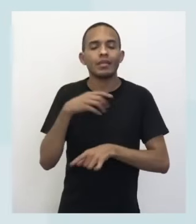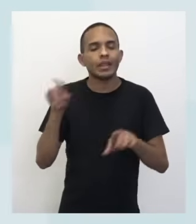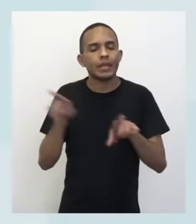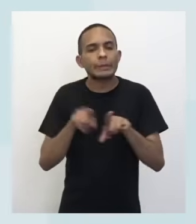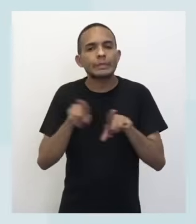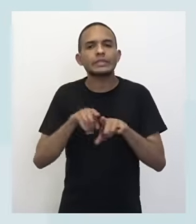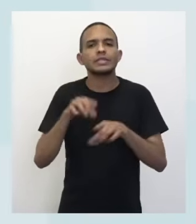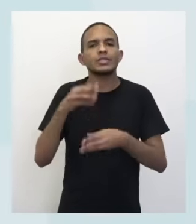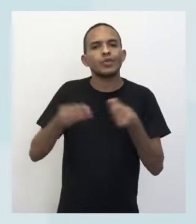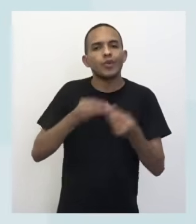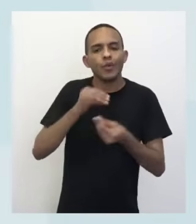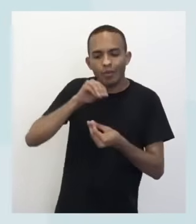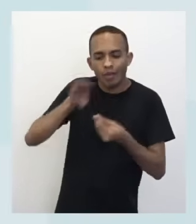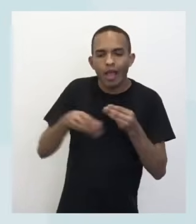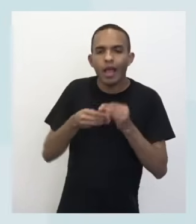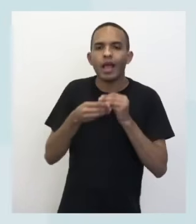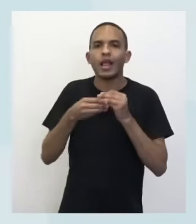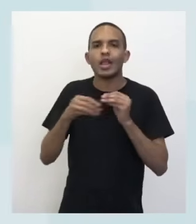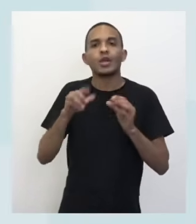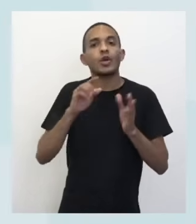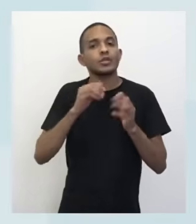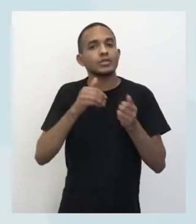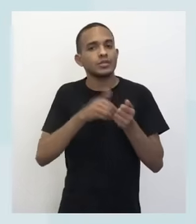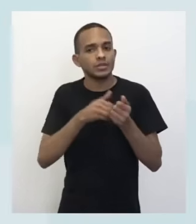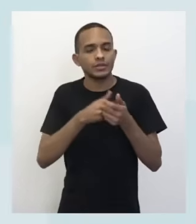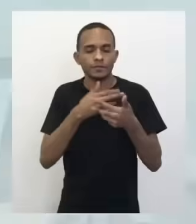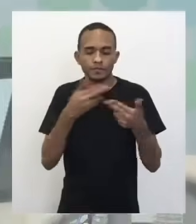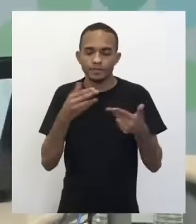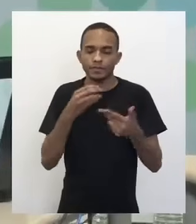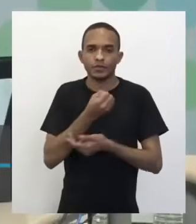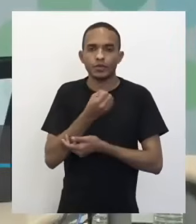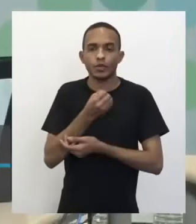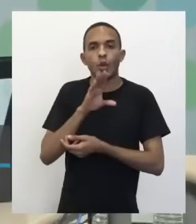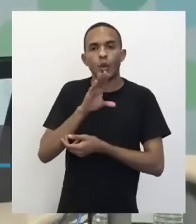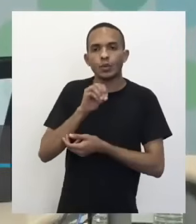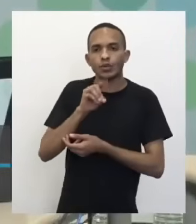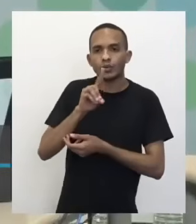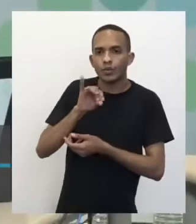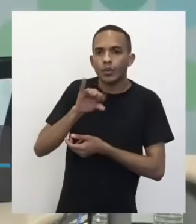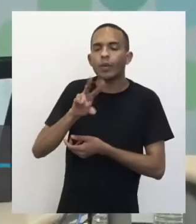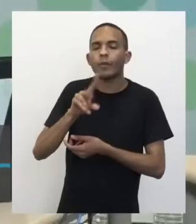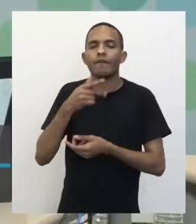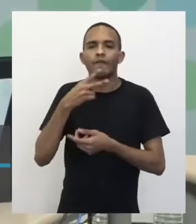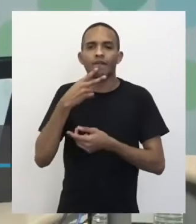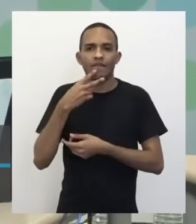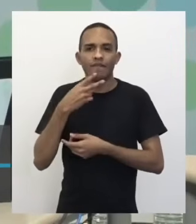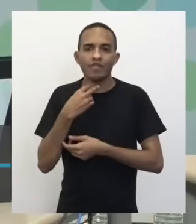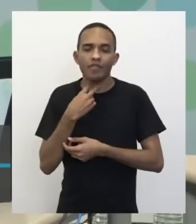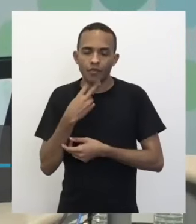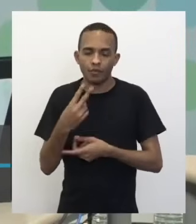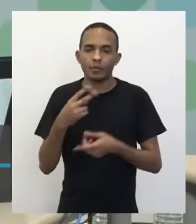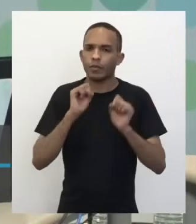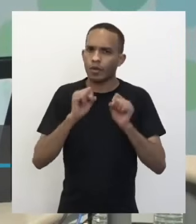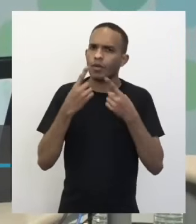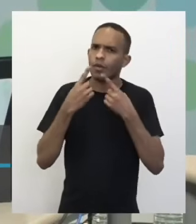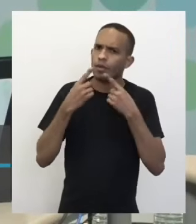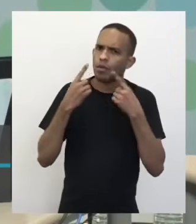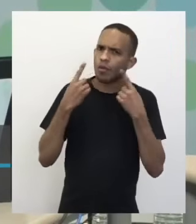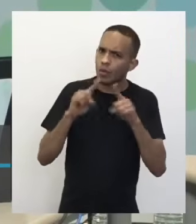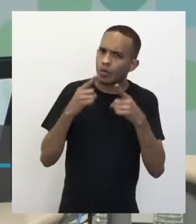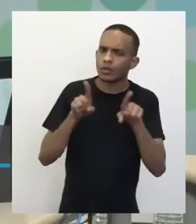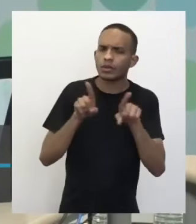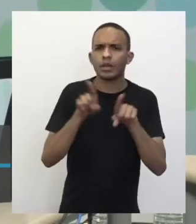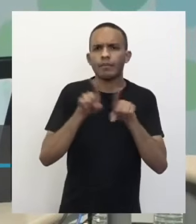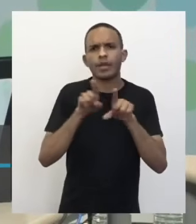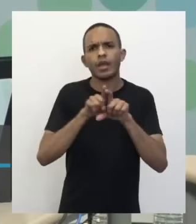nessa composição códigos verbais e não verbais. Então, é o que eu falei. Pode ter, sim, a questão da crítica em relação a alguma coisa, como no cartoon.